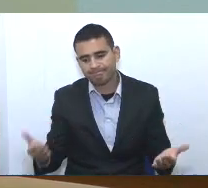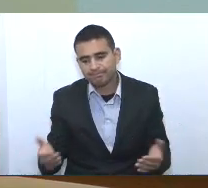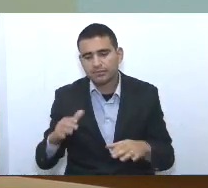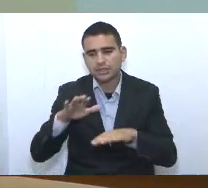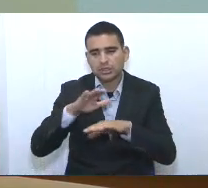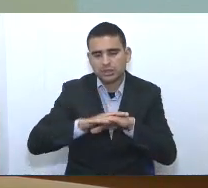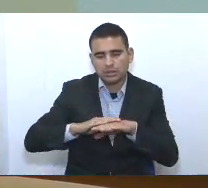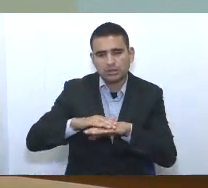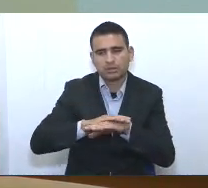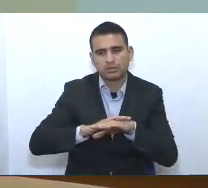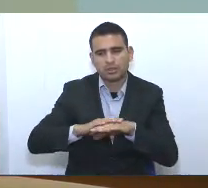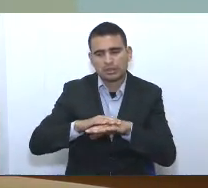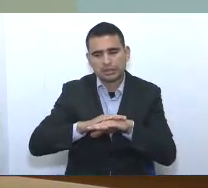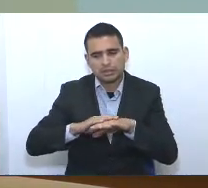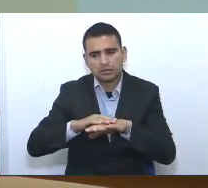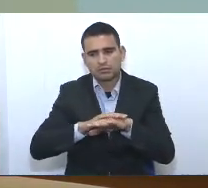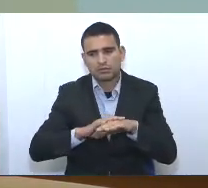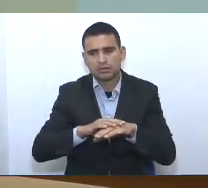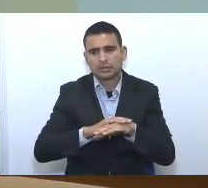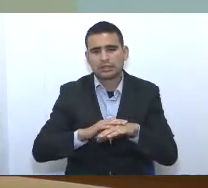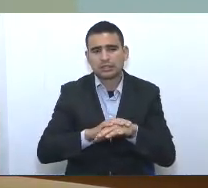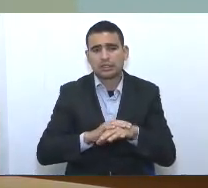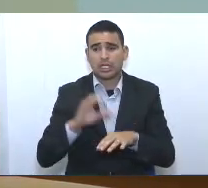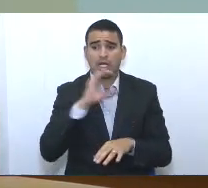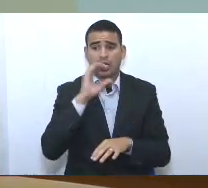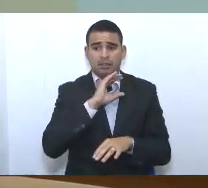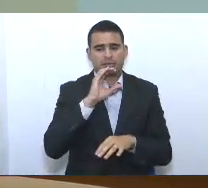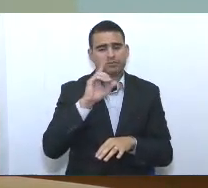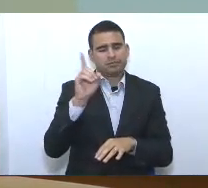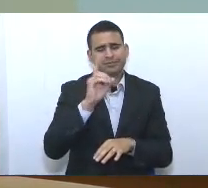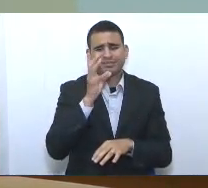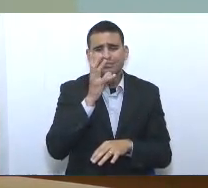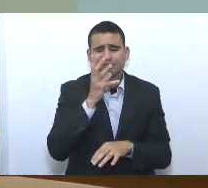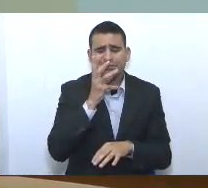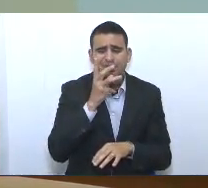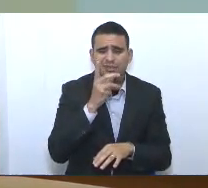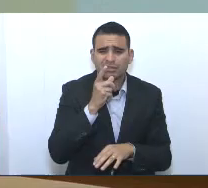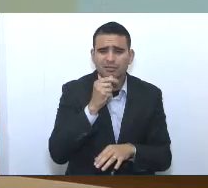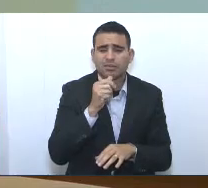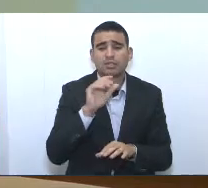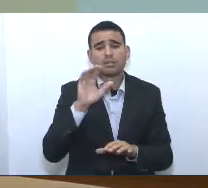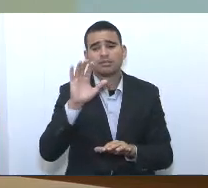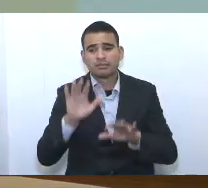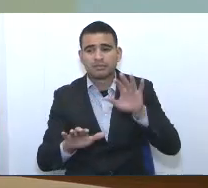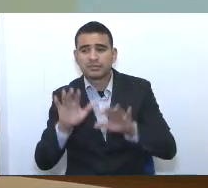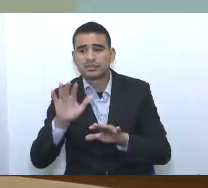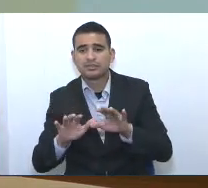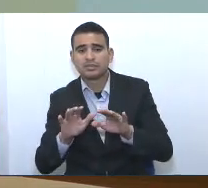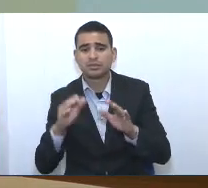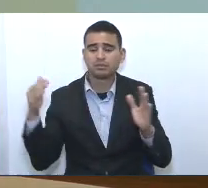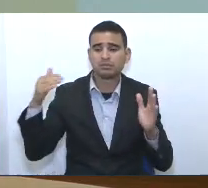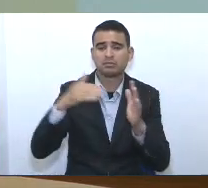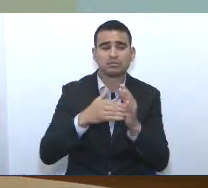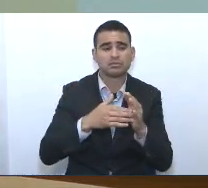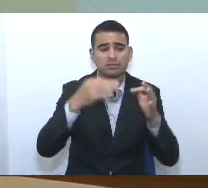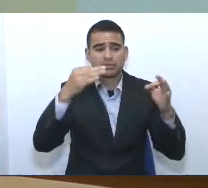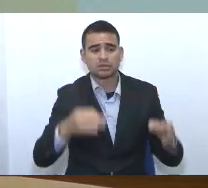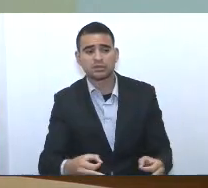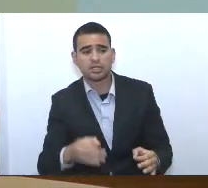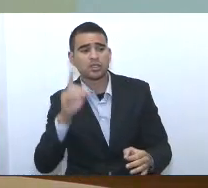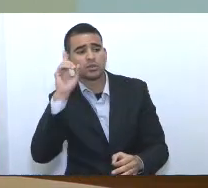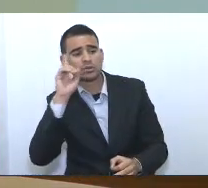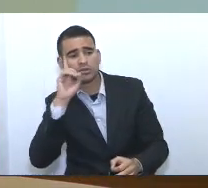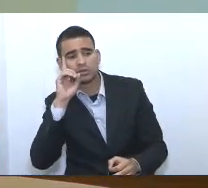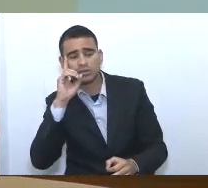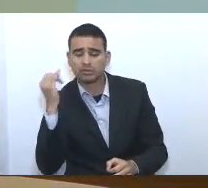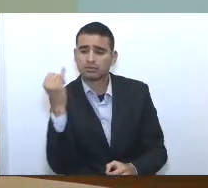para tratar essas situações não é coisa tão rápida, mas sempre tenta dar um prazo até para